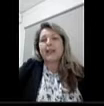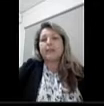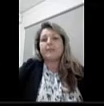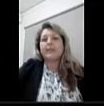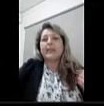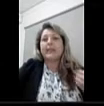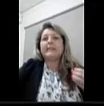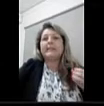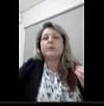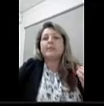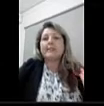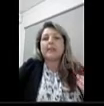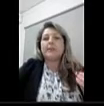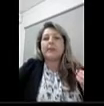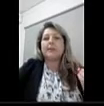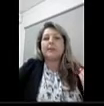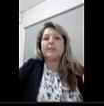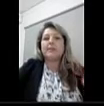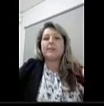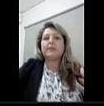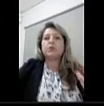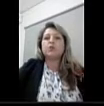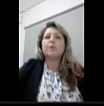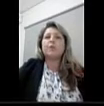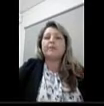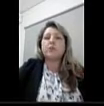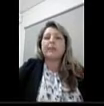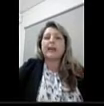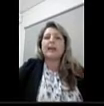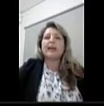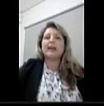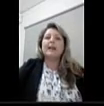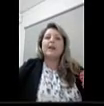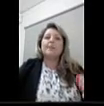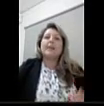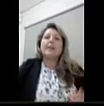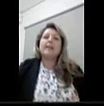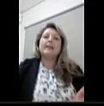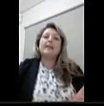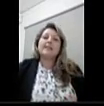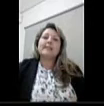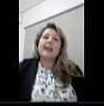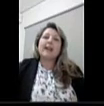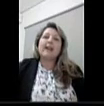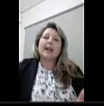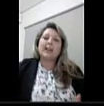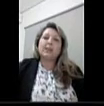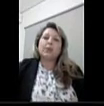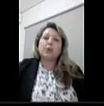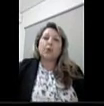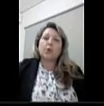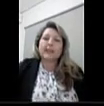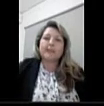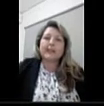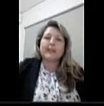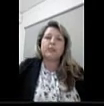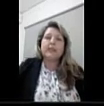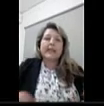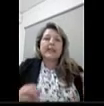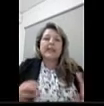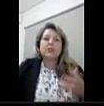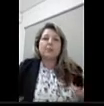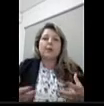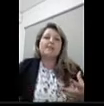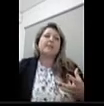tarefa. Então, sempre que possível, supervisionar para ver se ela anotou corretamente.